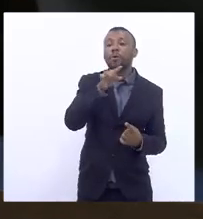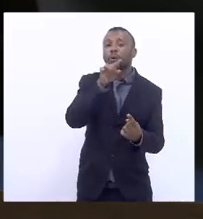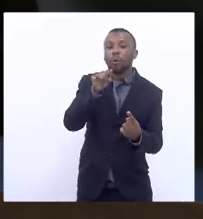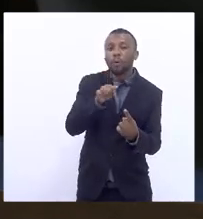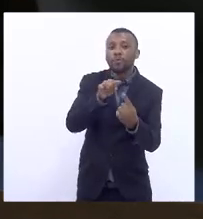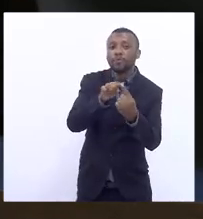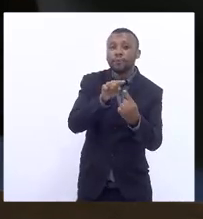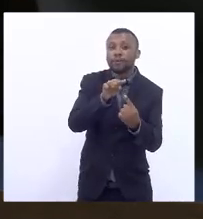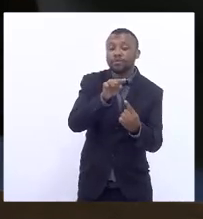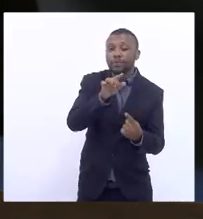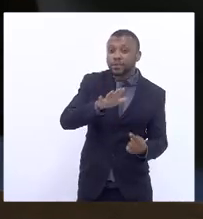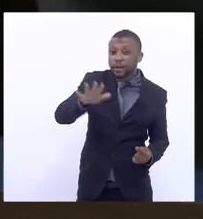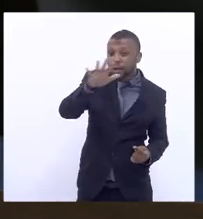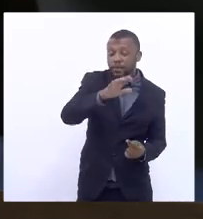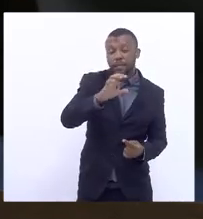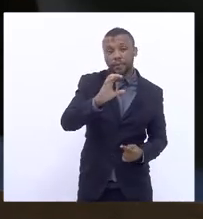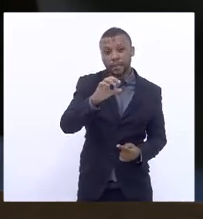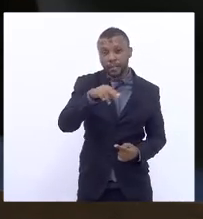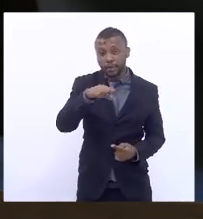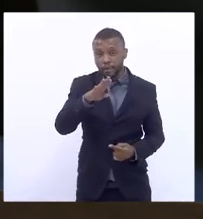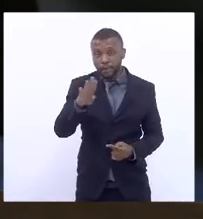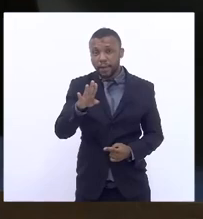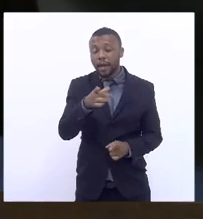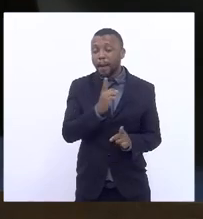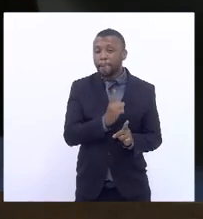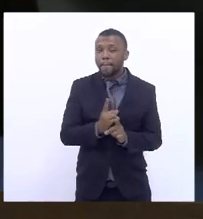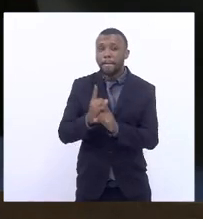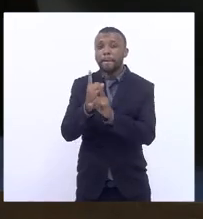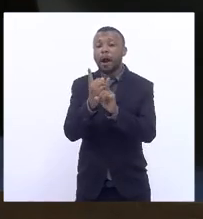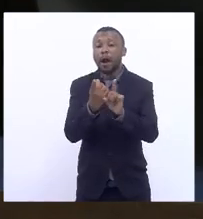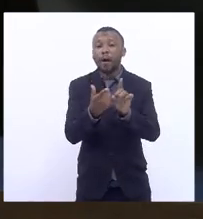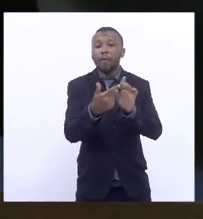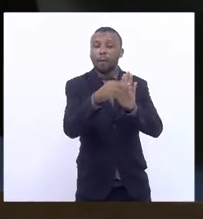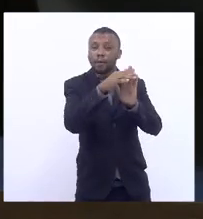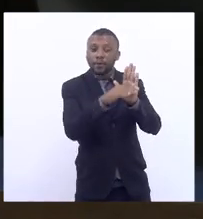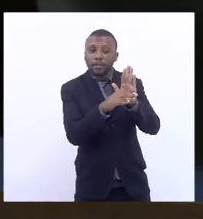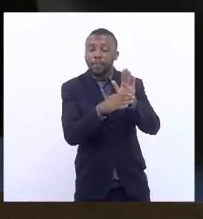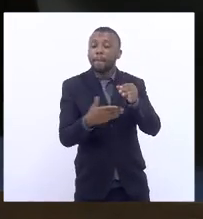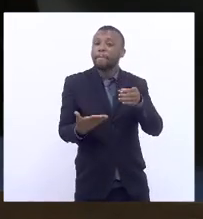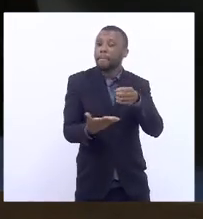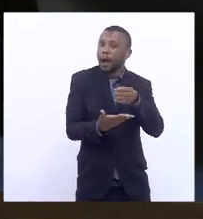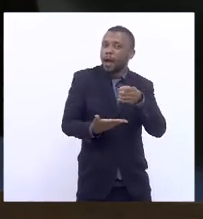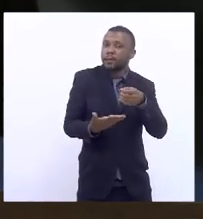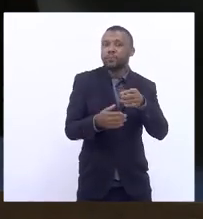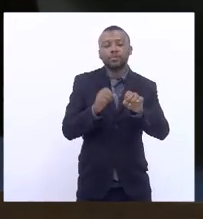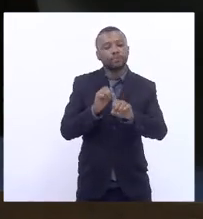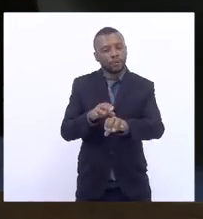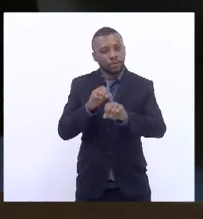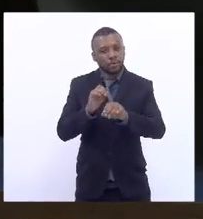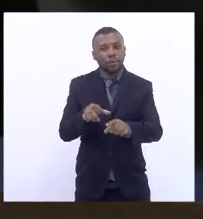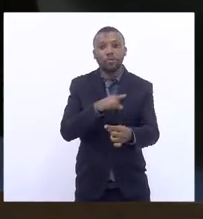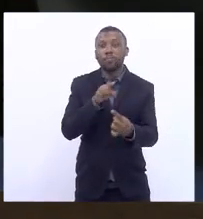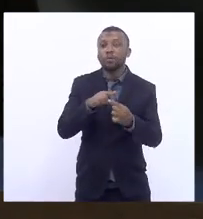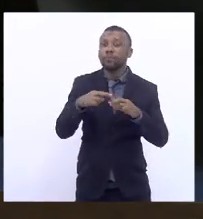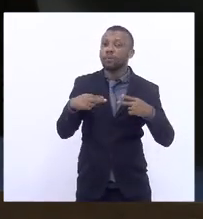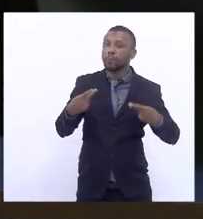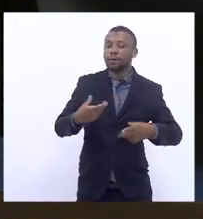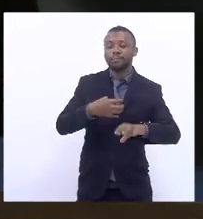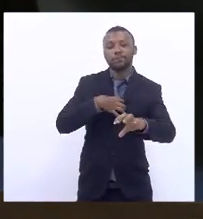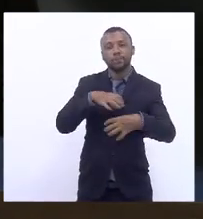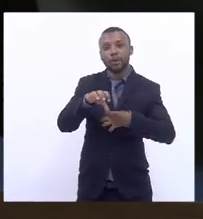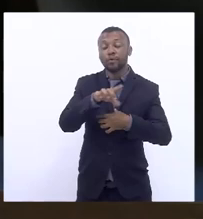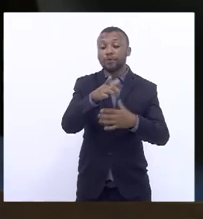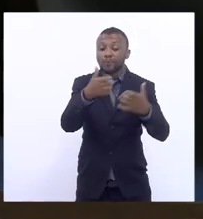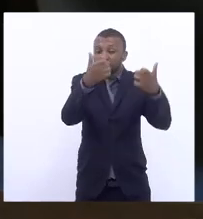da CNBB, que foi redescobrir os princípios fundamentais de uma educação que humaniza. Isso foi muito